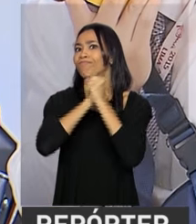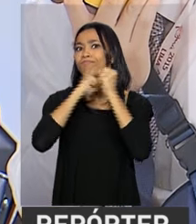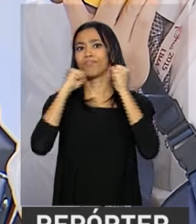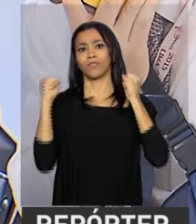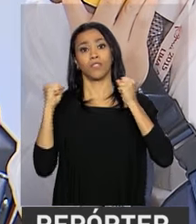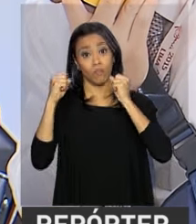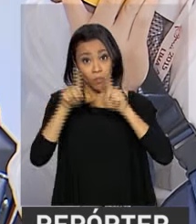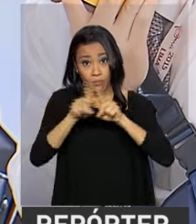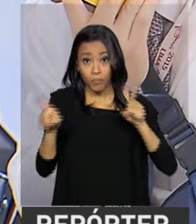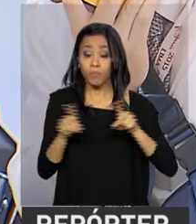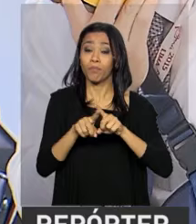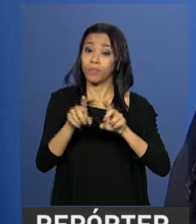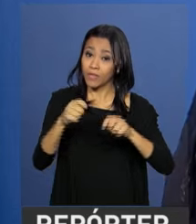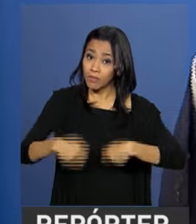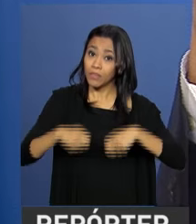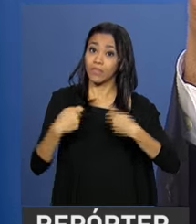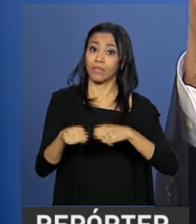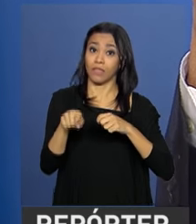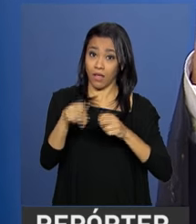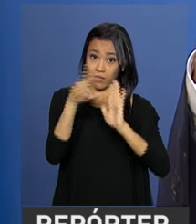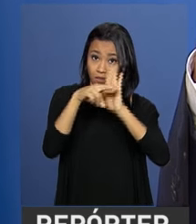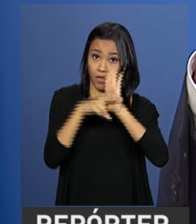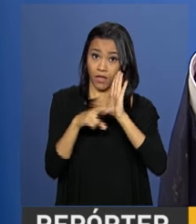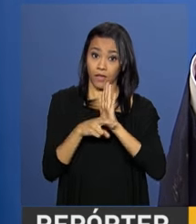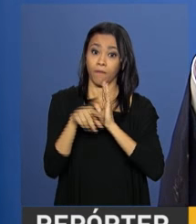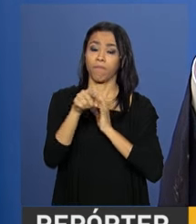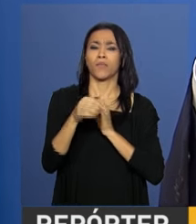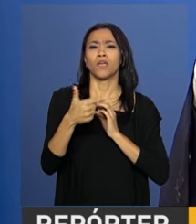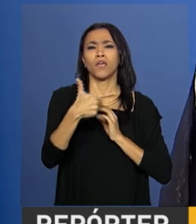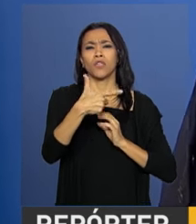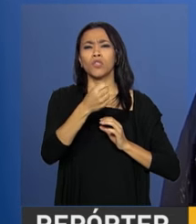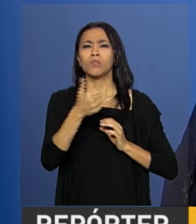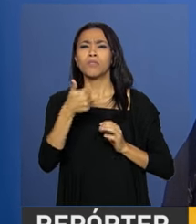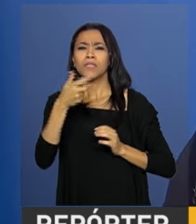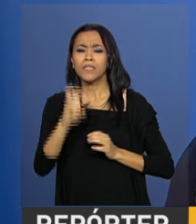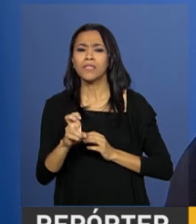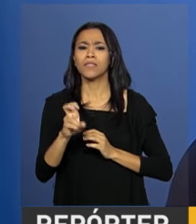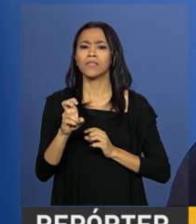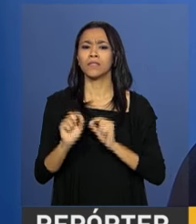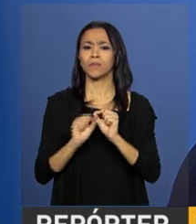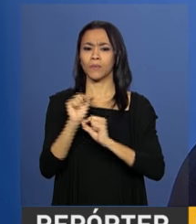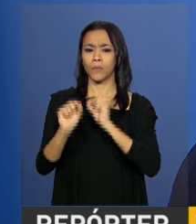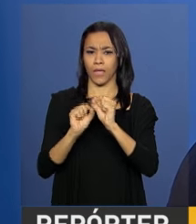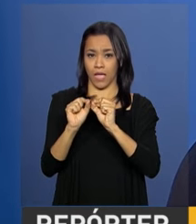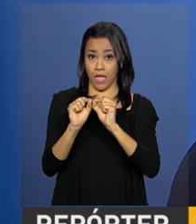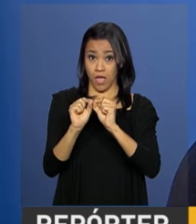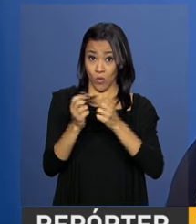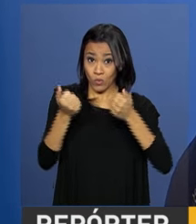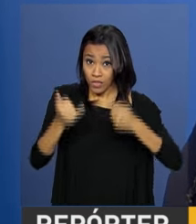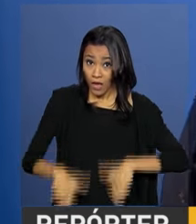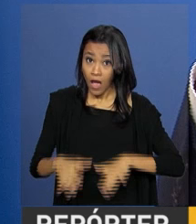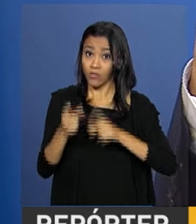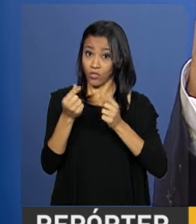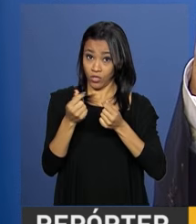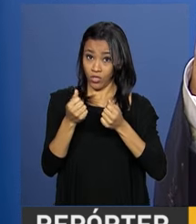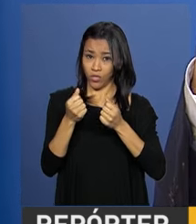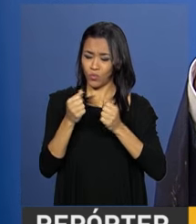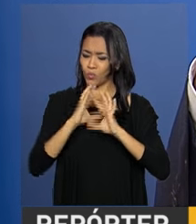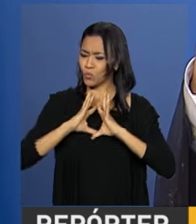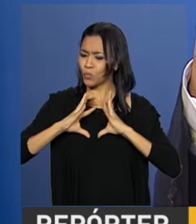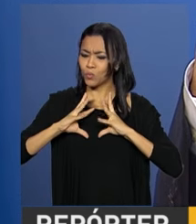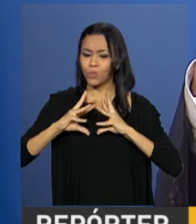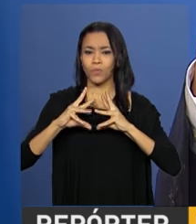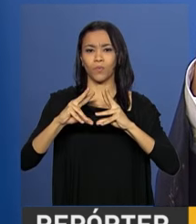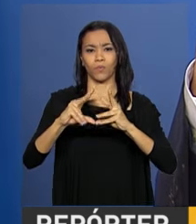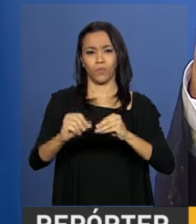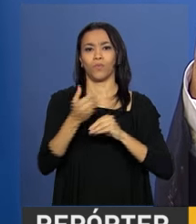a necessidade da medida. De 2008 a 2015, a despesa total